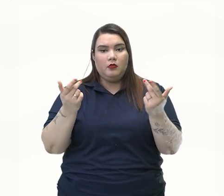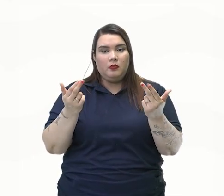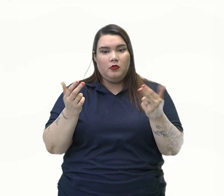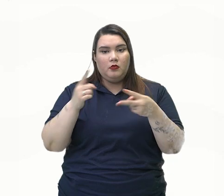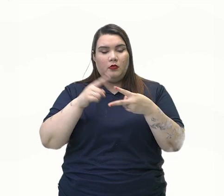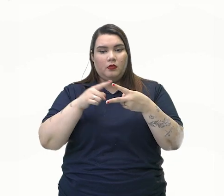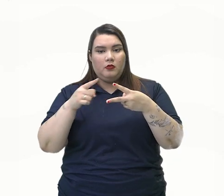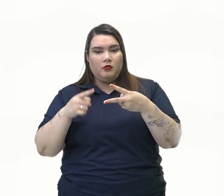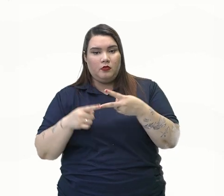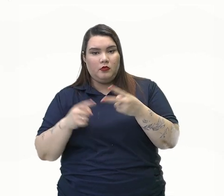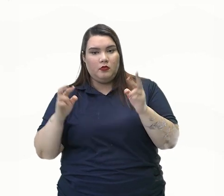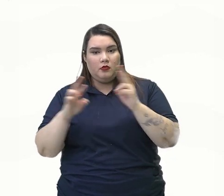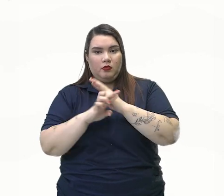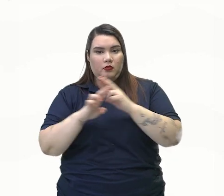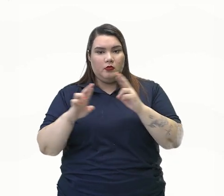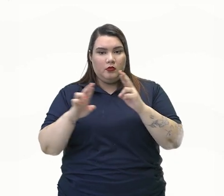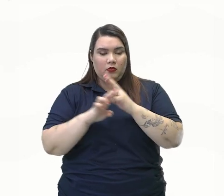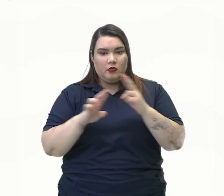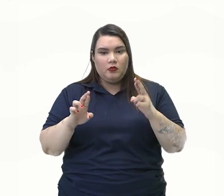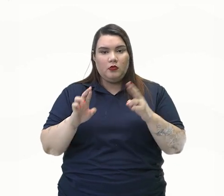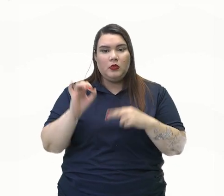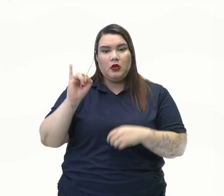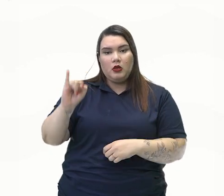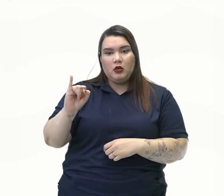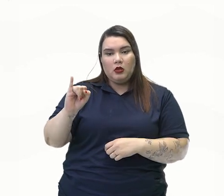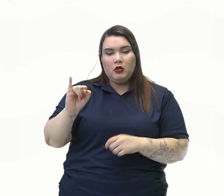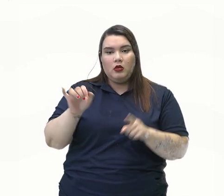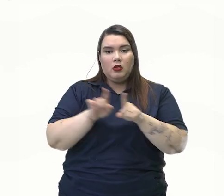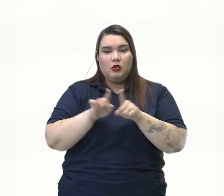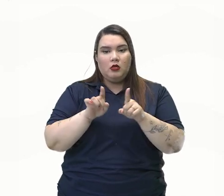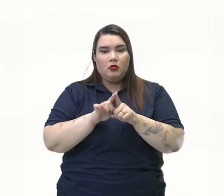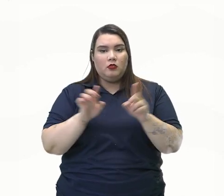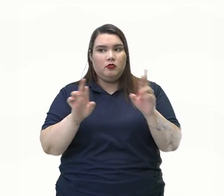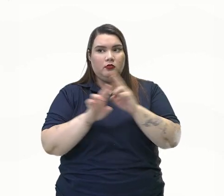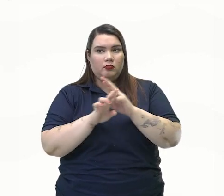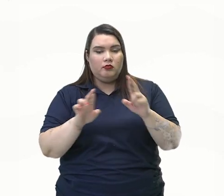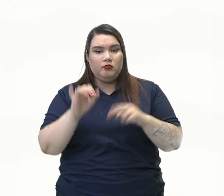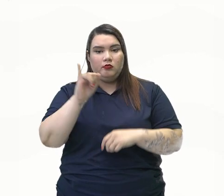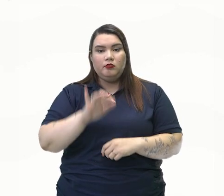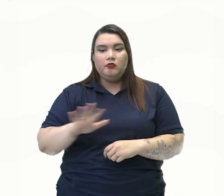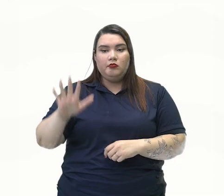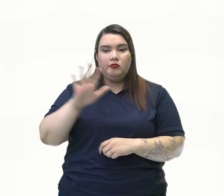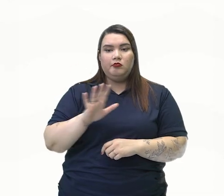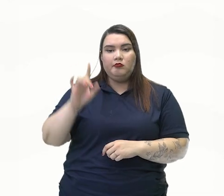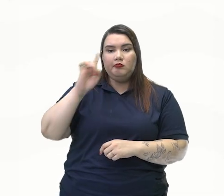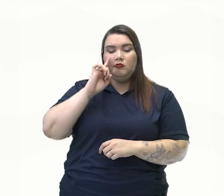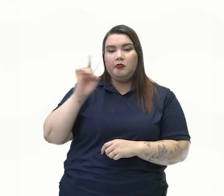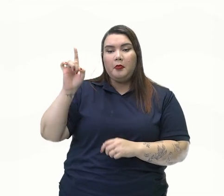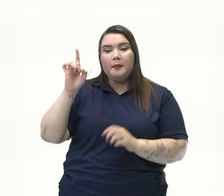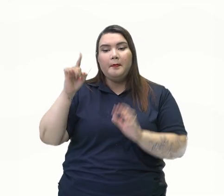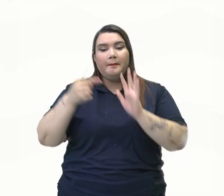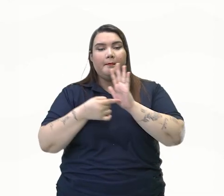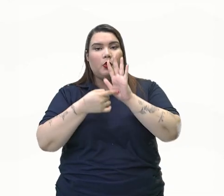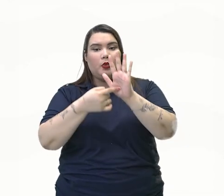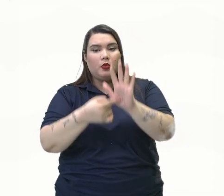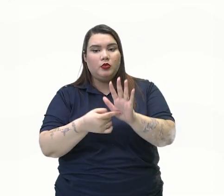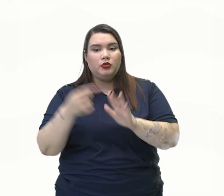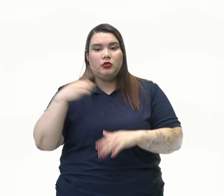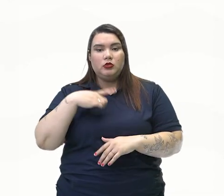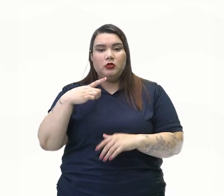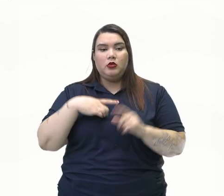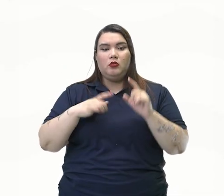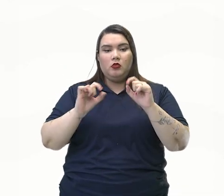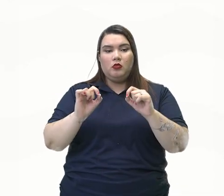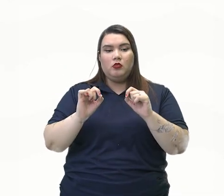que o mesmo ângulo em relação à direção normal ao plano. A figura, como você observa aí, mostra